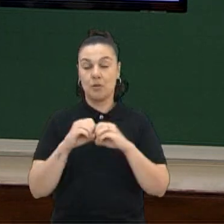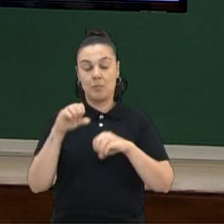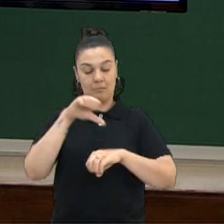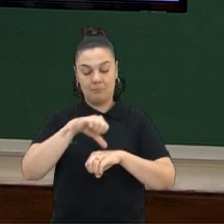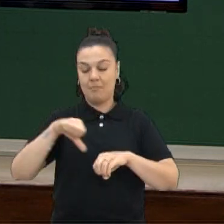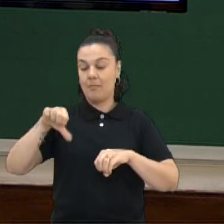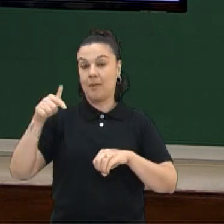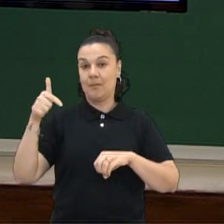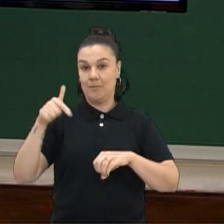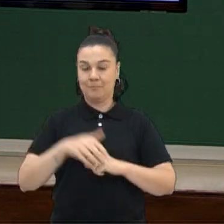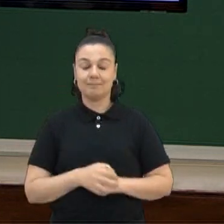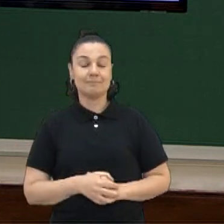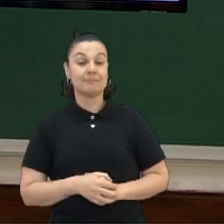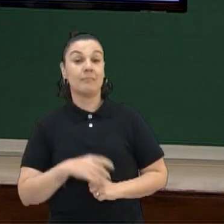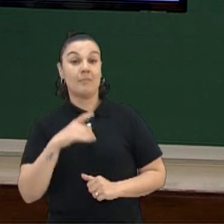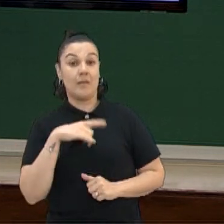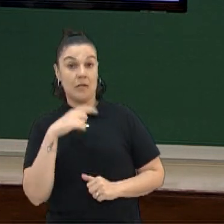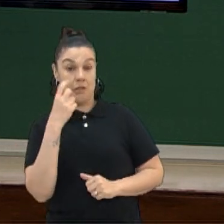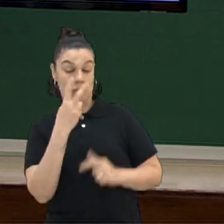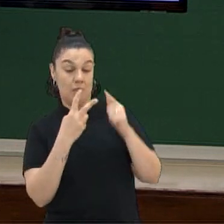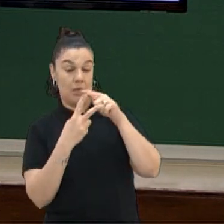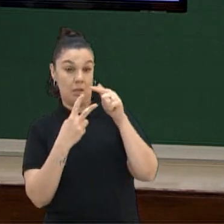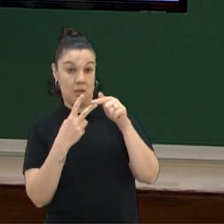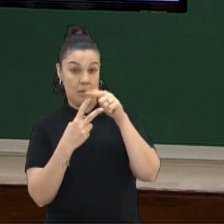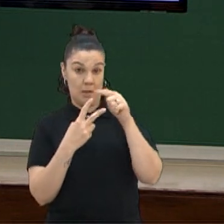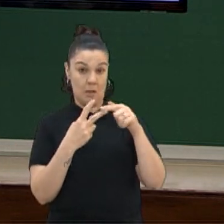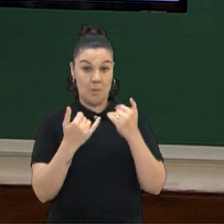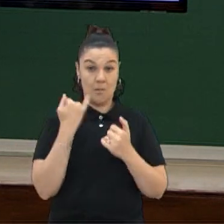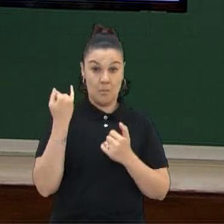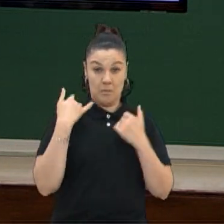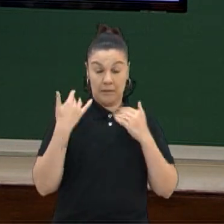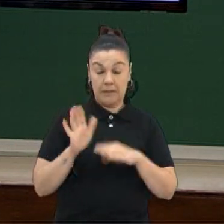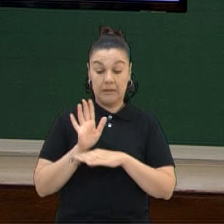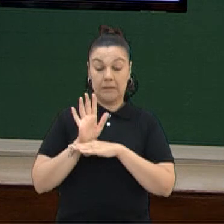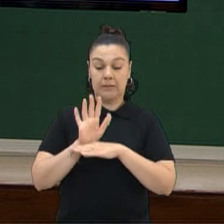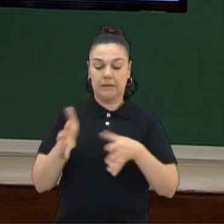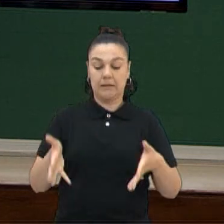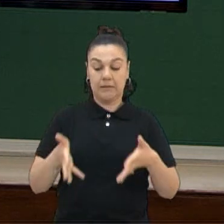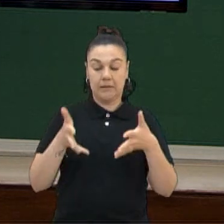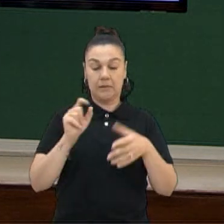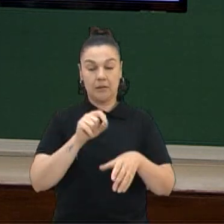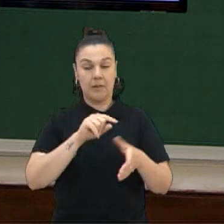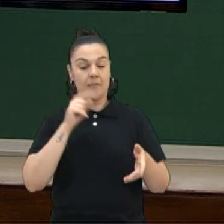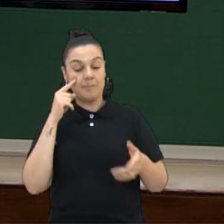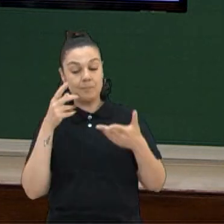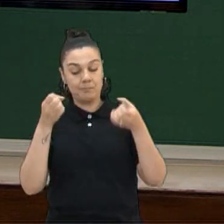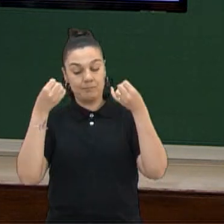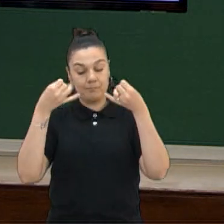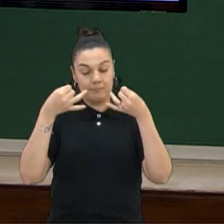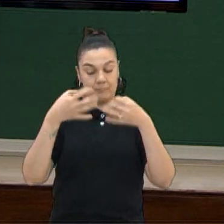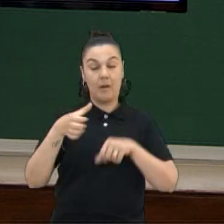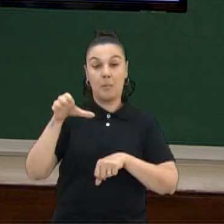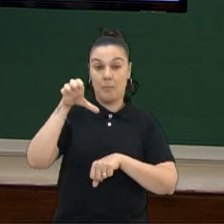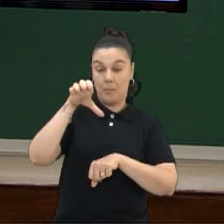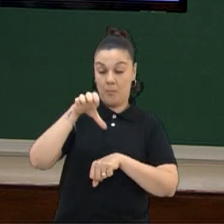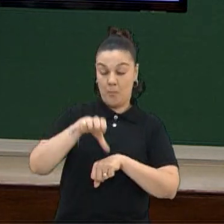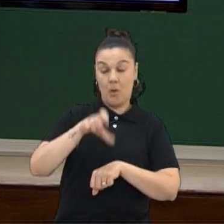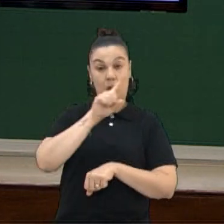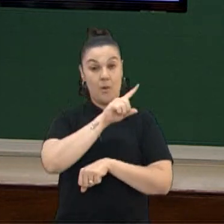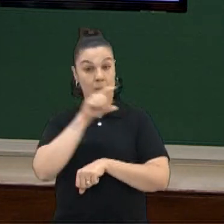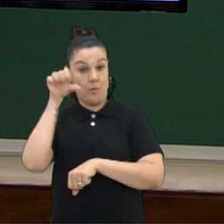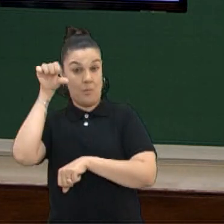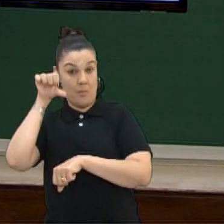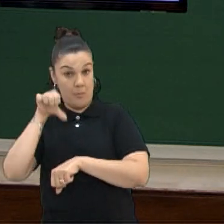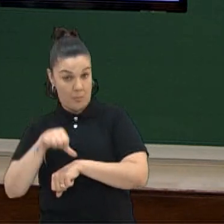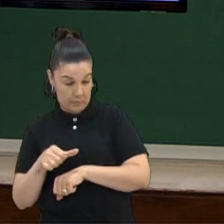apolar. Existem dois fatores, galera, que contribuem para definir se uma molécula é uma molécula polar